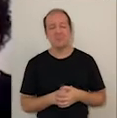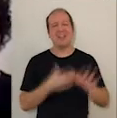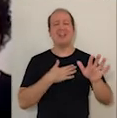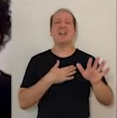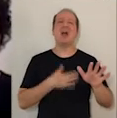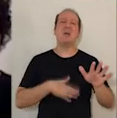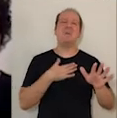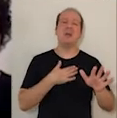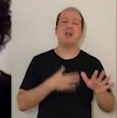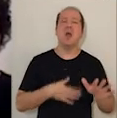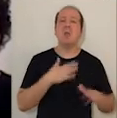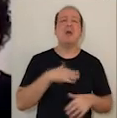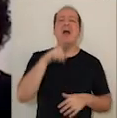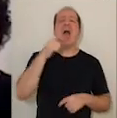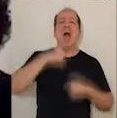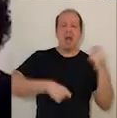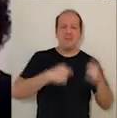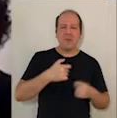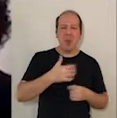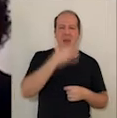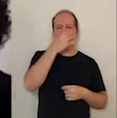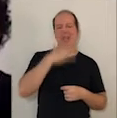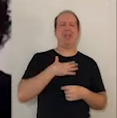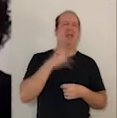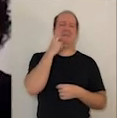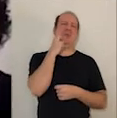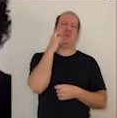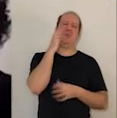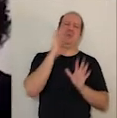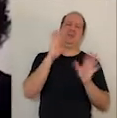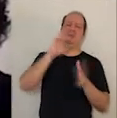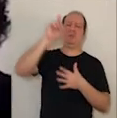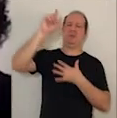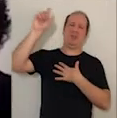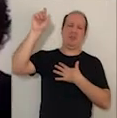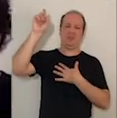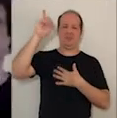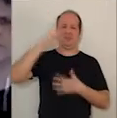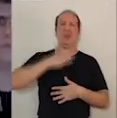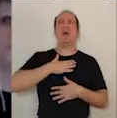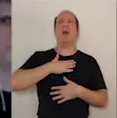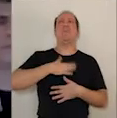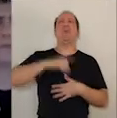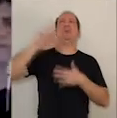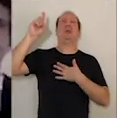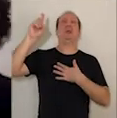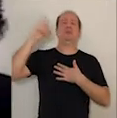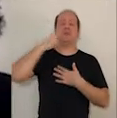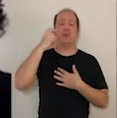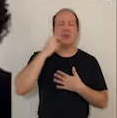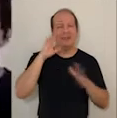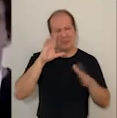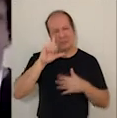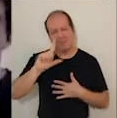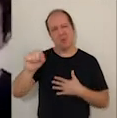clara. Ai, meu Deus. Ele foi violento com a senhora. Ai, que vergonha, meu Deus do céu, que vergonha, pelo amor de Deus. Deixe-me